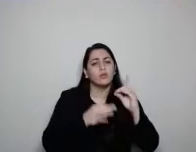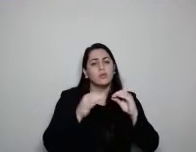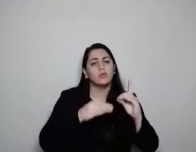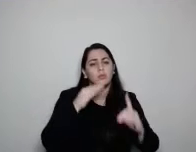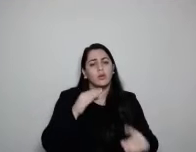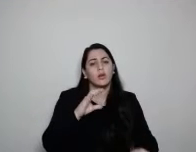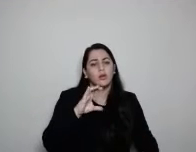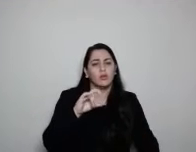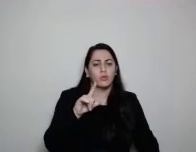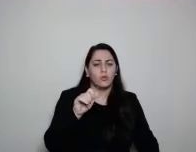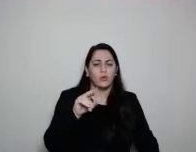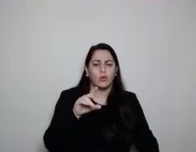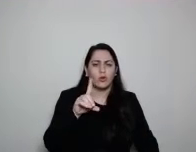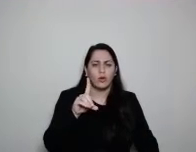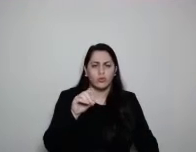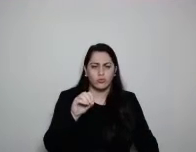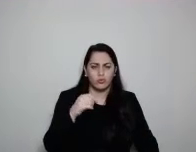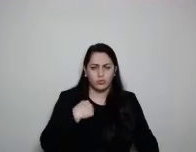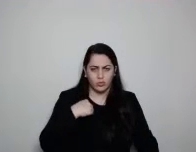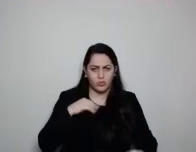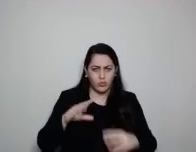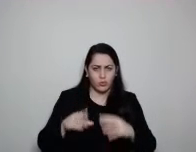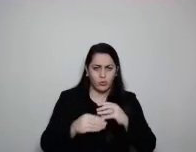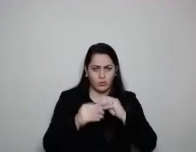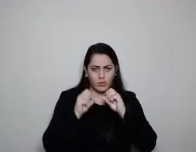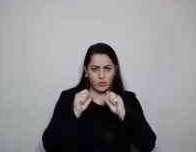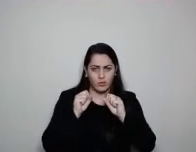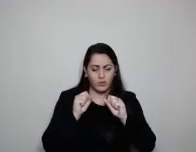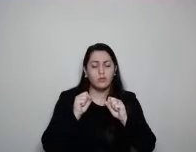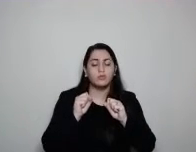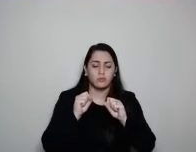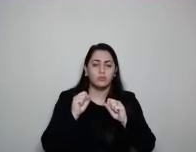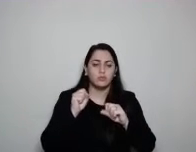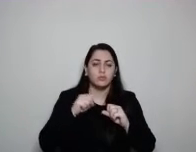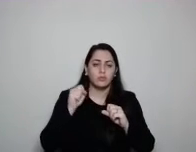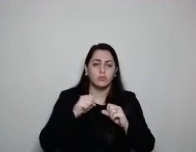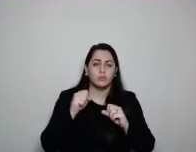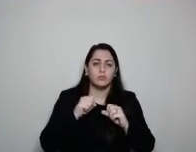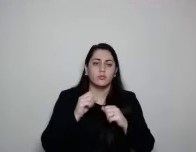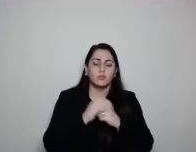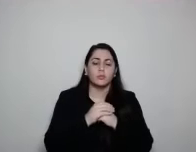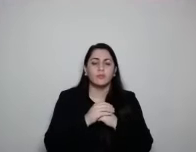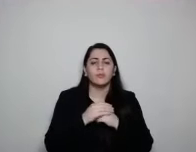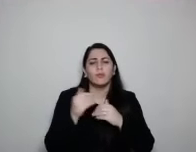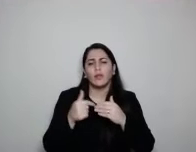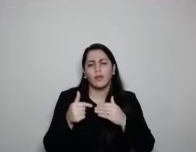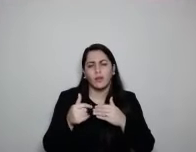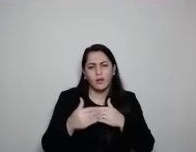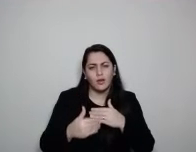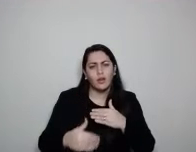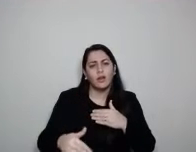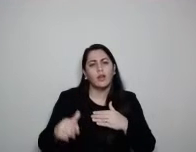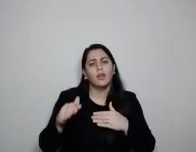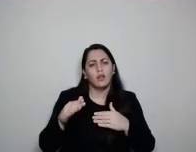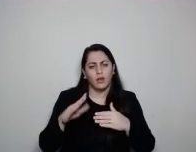para as tantas, realmente a sentença dá um cheque em branco, que eu vou até complementar as palavras de Vossa Excelência.